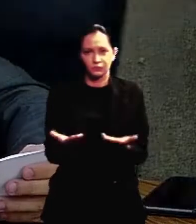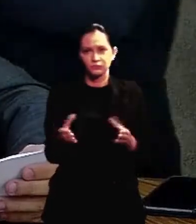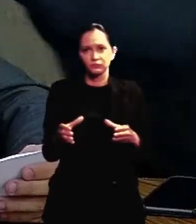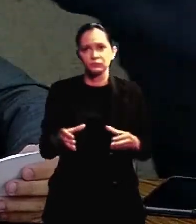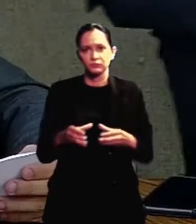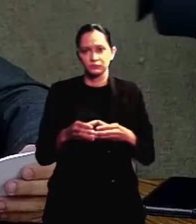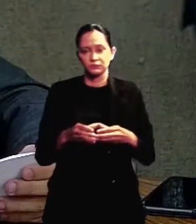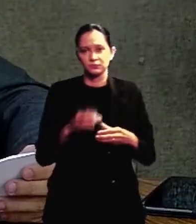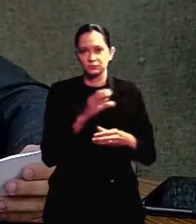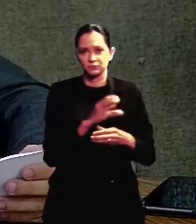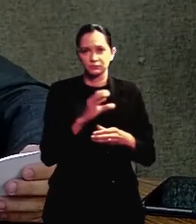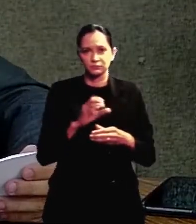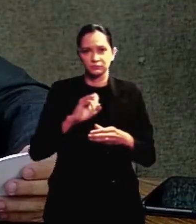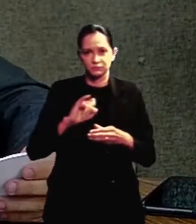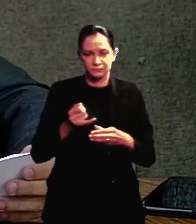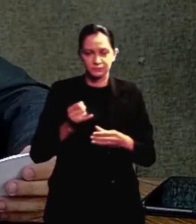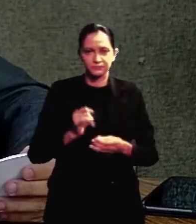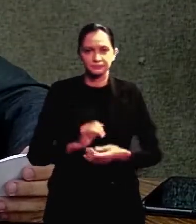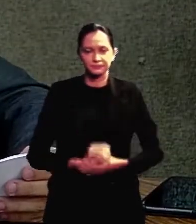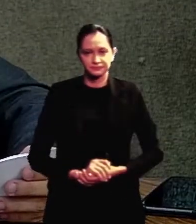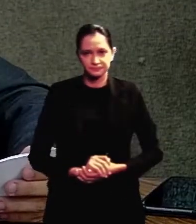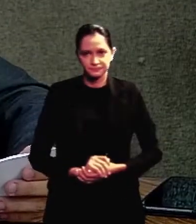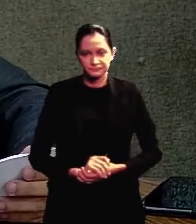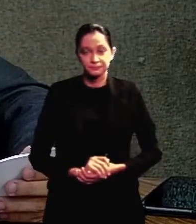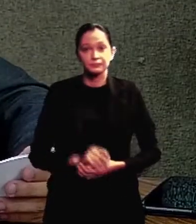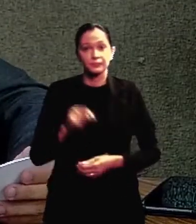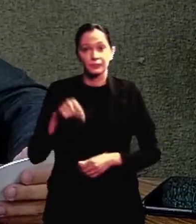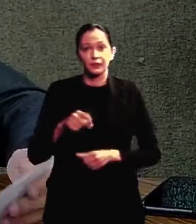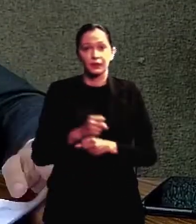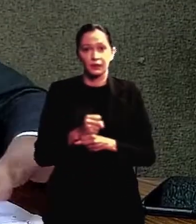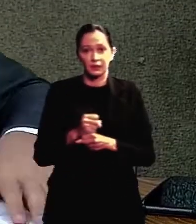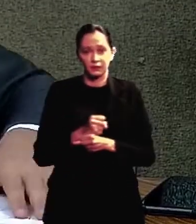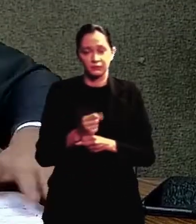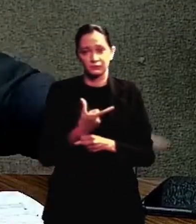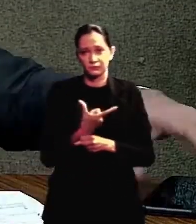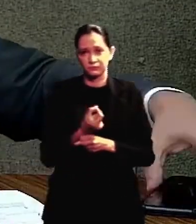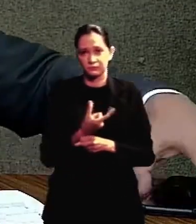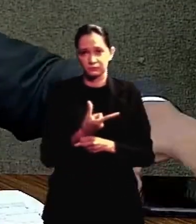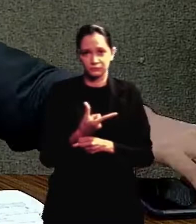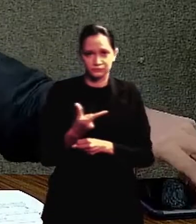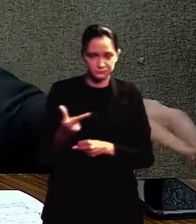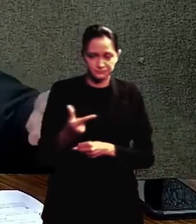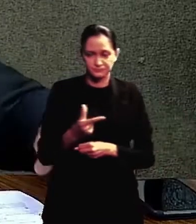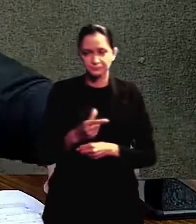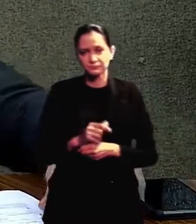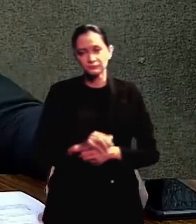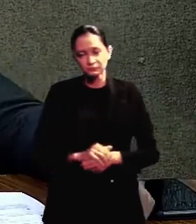da Comissão de Constituição e Justiça deste ano legislativo, desde já